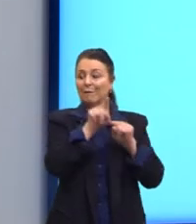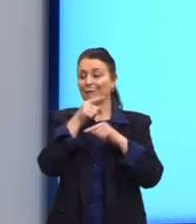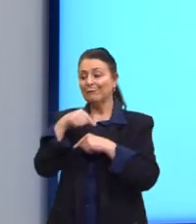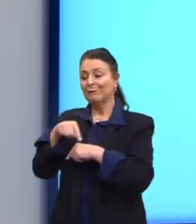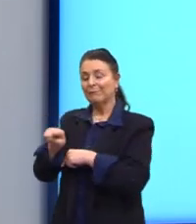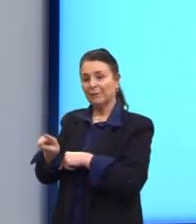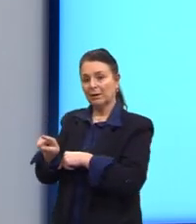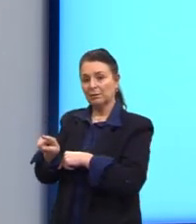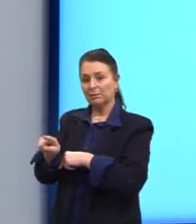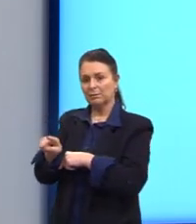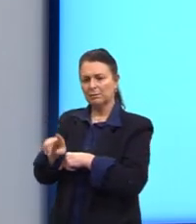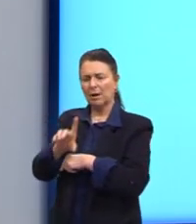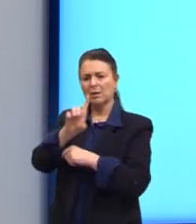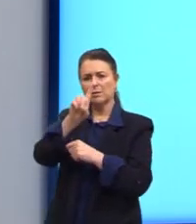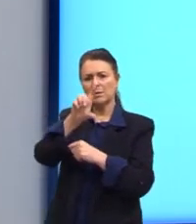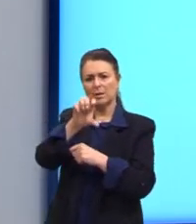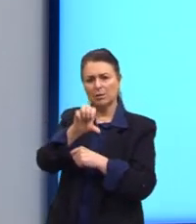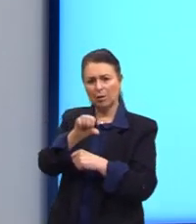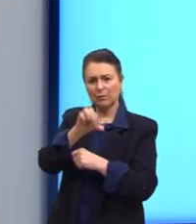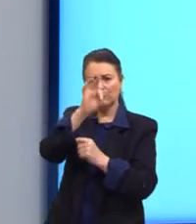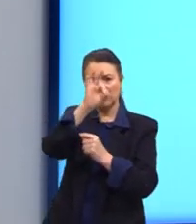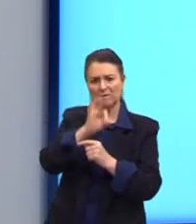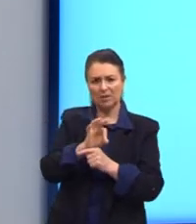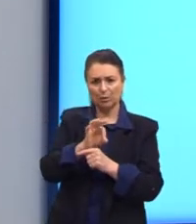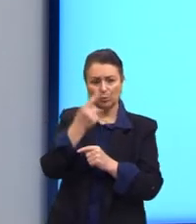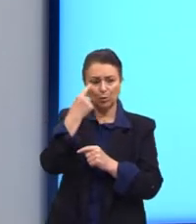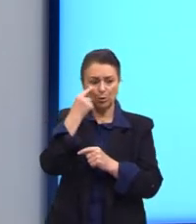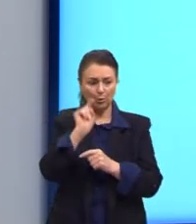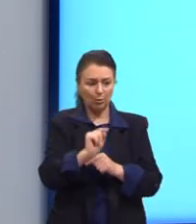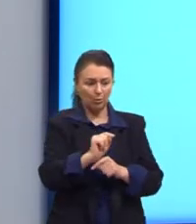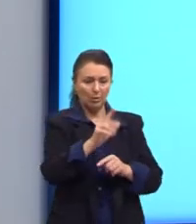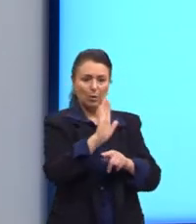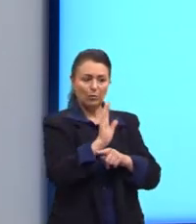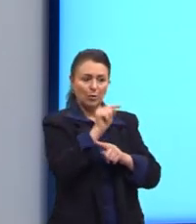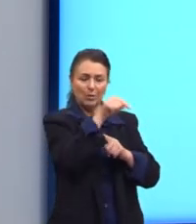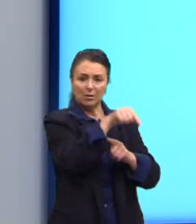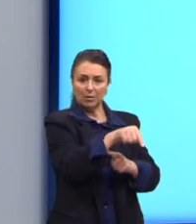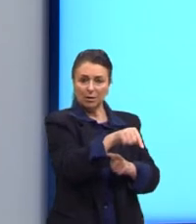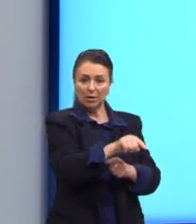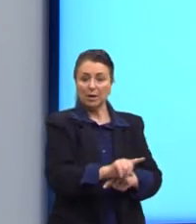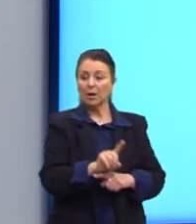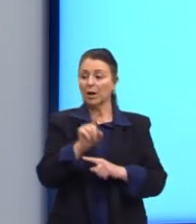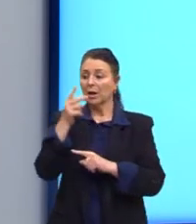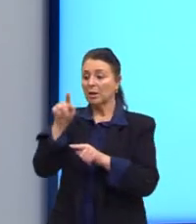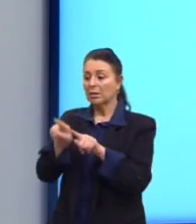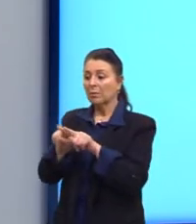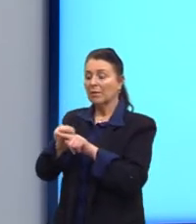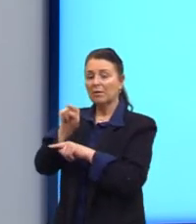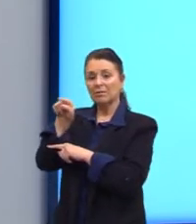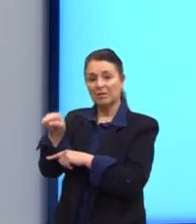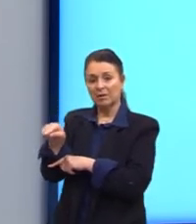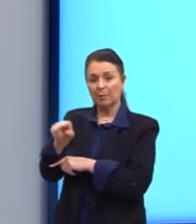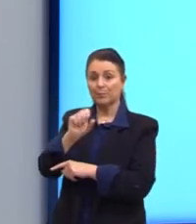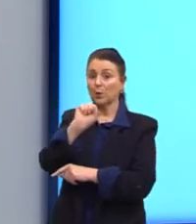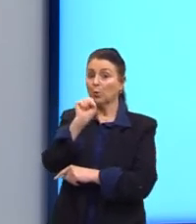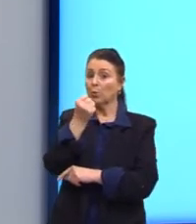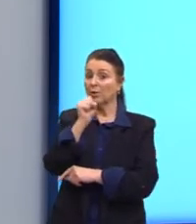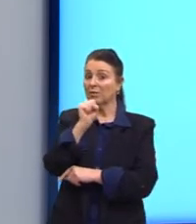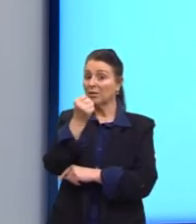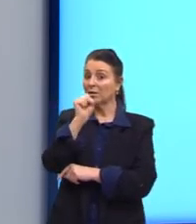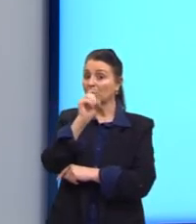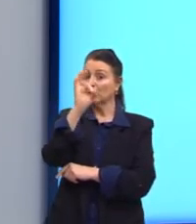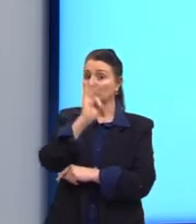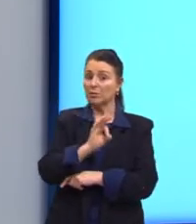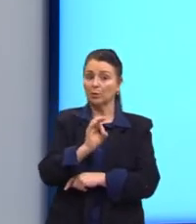só 19% desses telespectadores que assistem os filmes na TV vão ao cinema 88% assiste